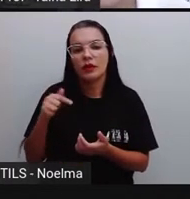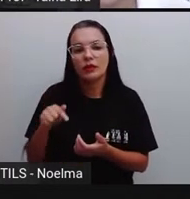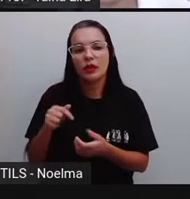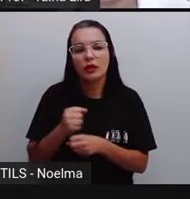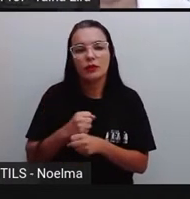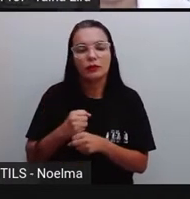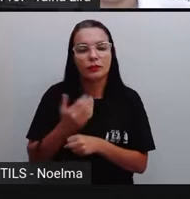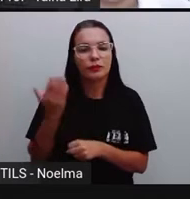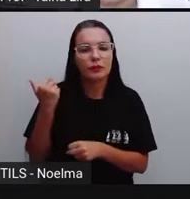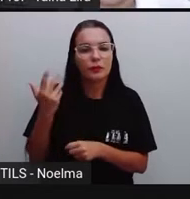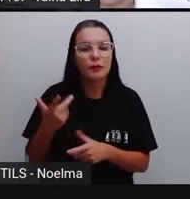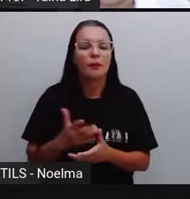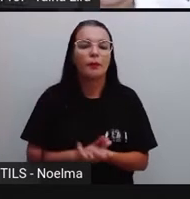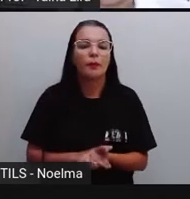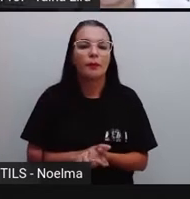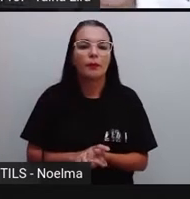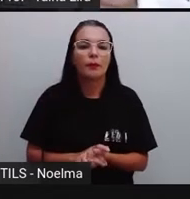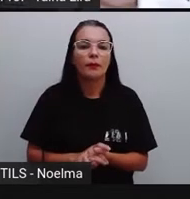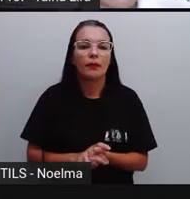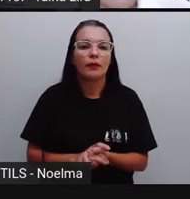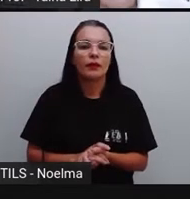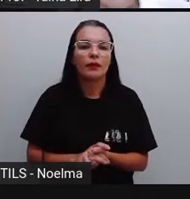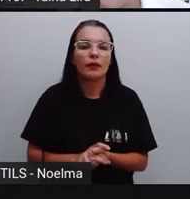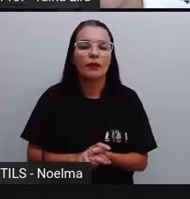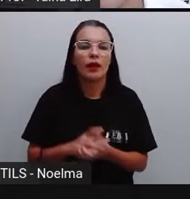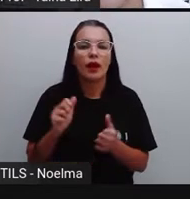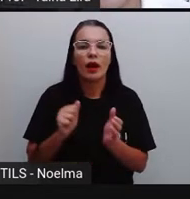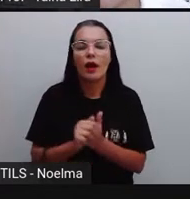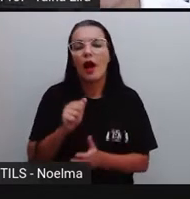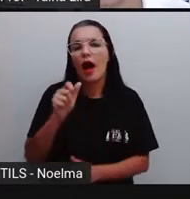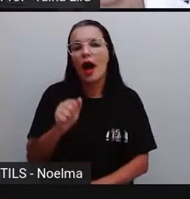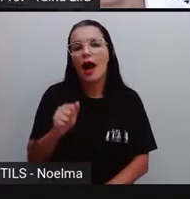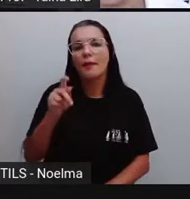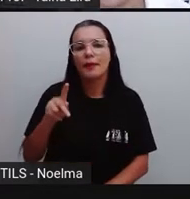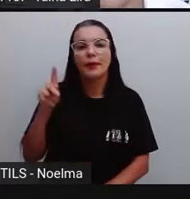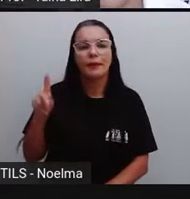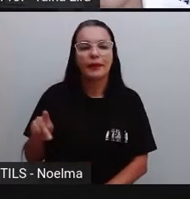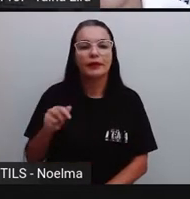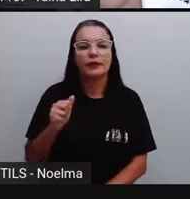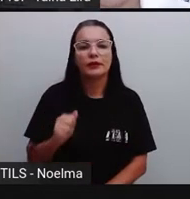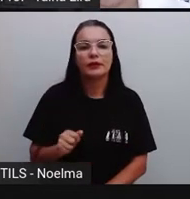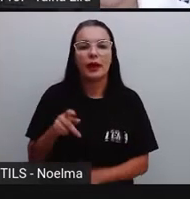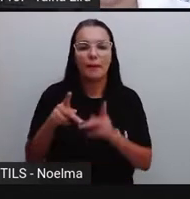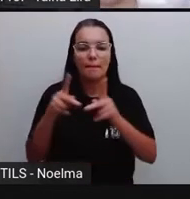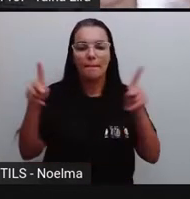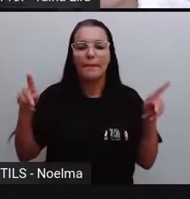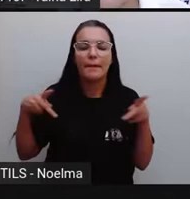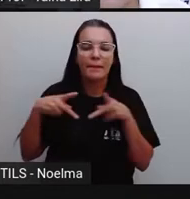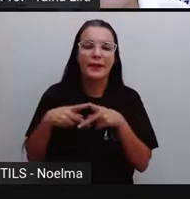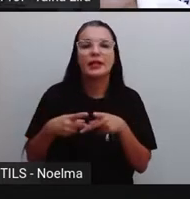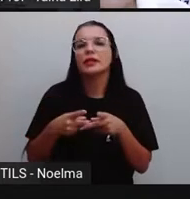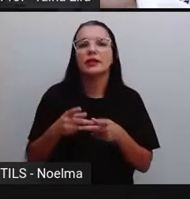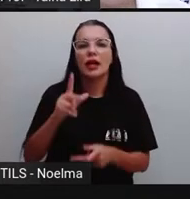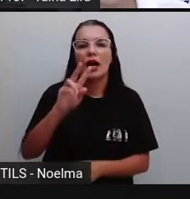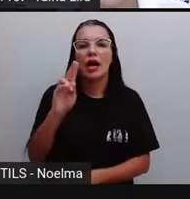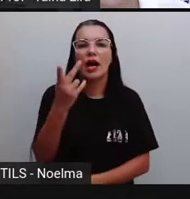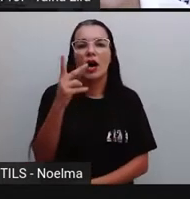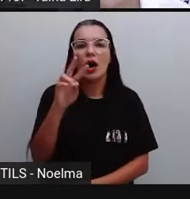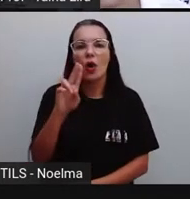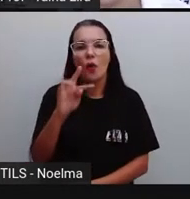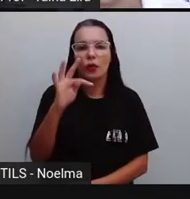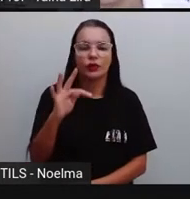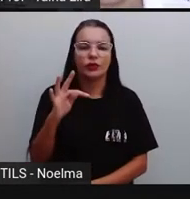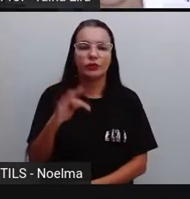Hut. Então, mais um cartaz publicitário, né? Dessa vez de uma pizzaria,